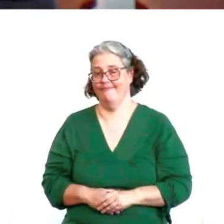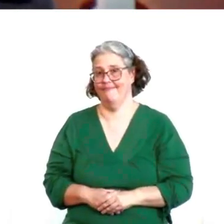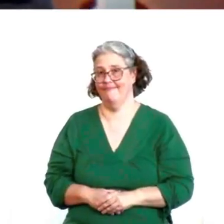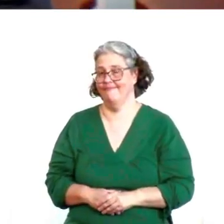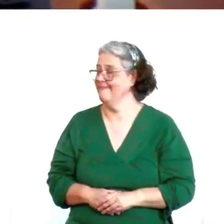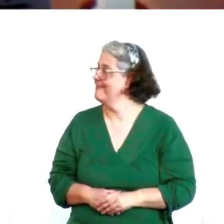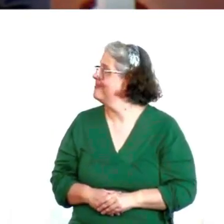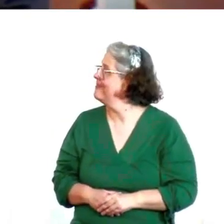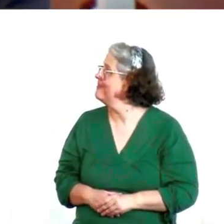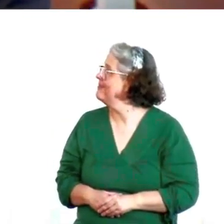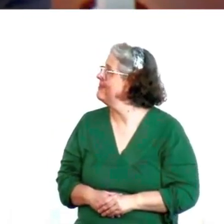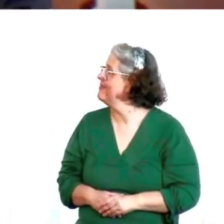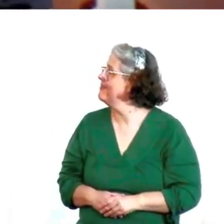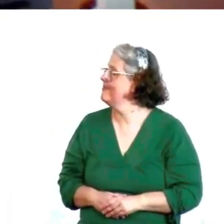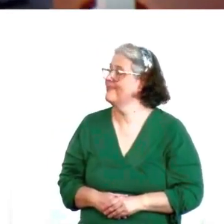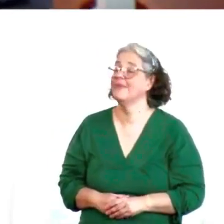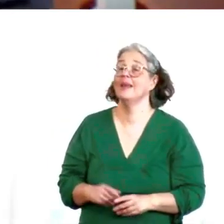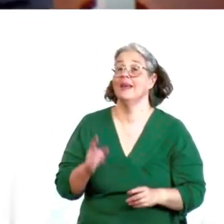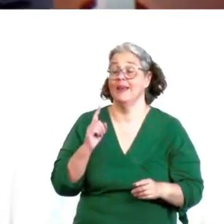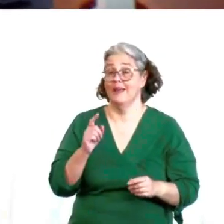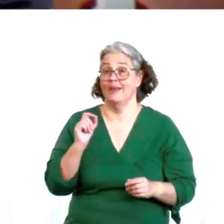Isso aqui que Abraão está vivendo